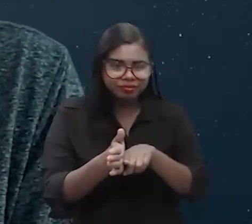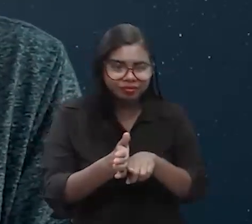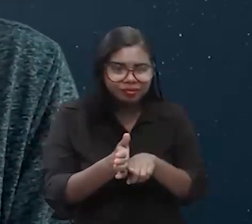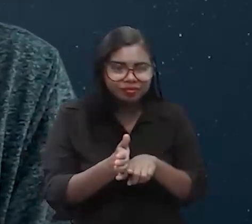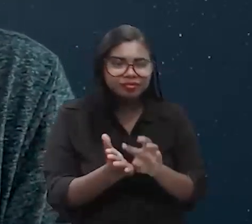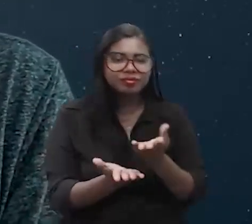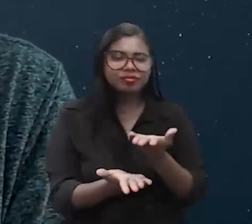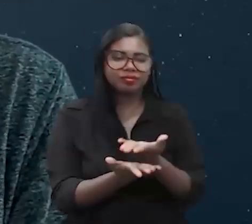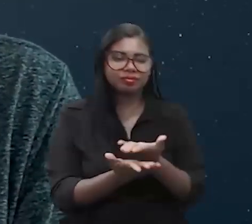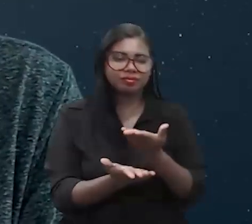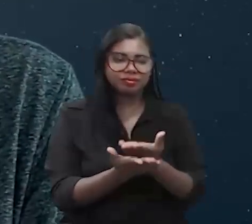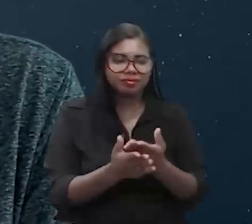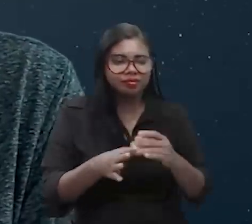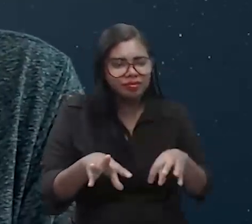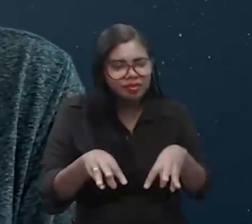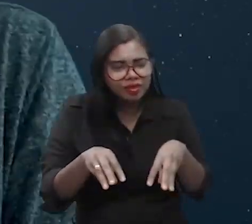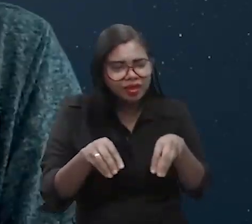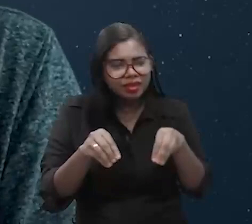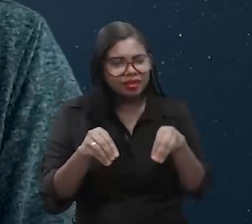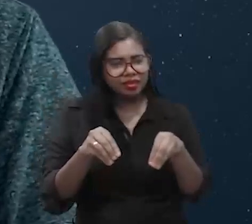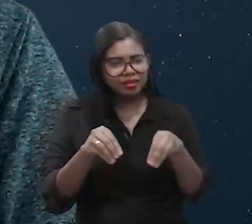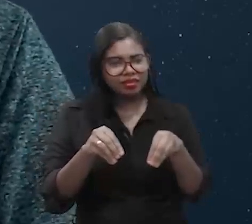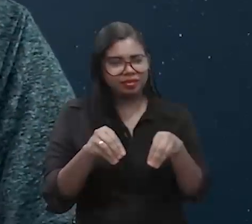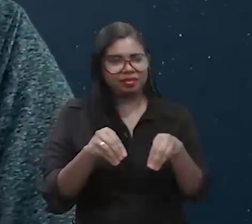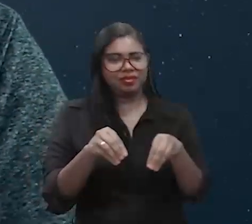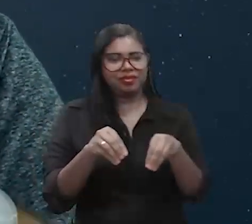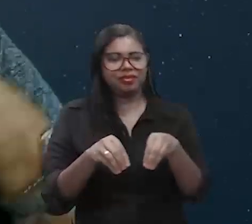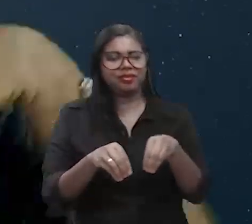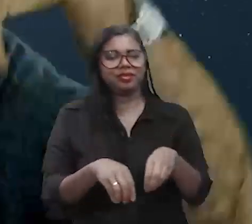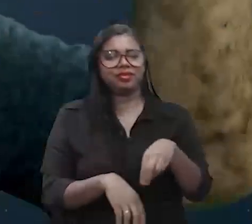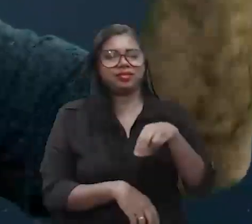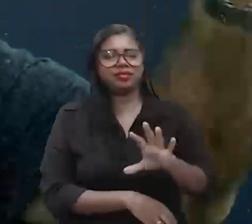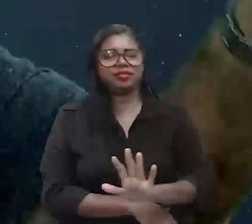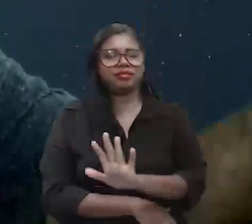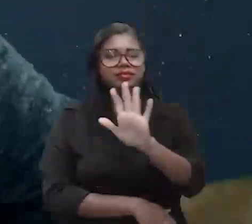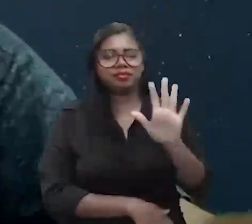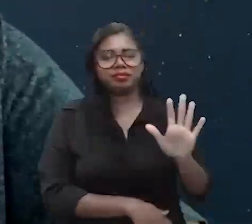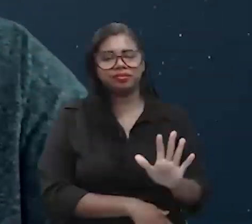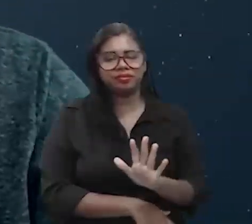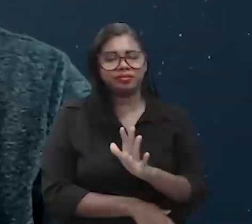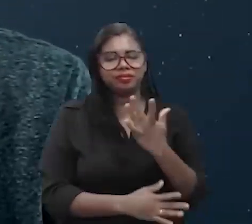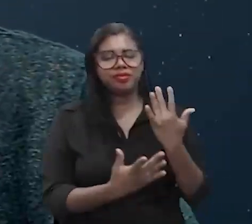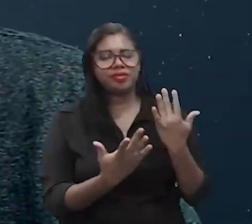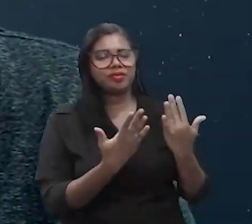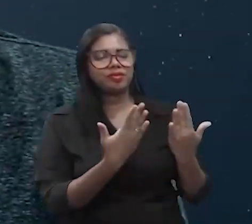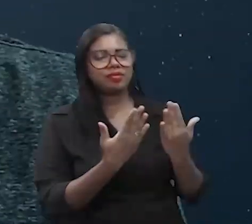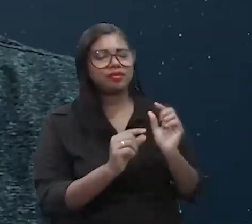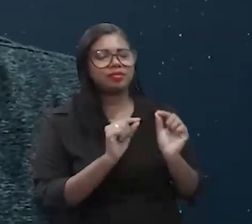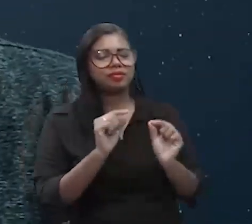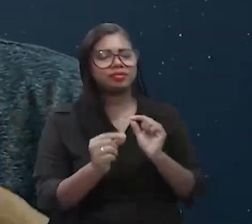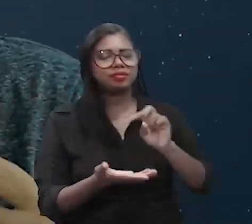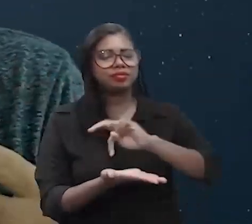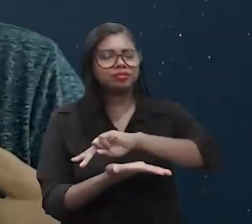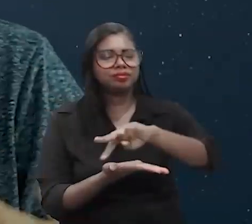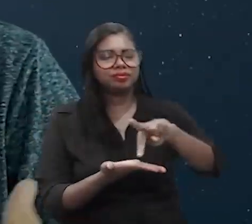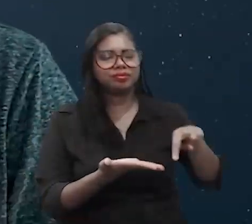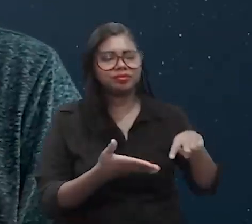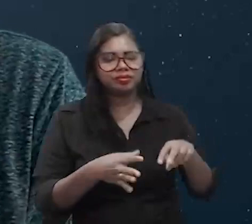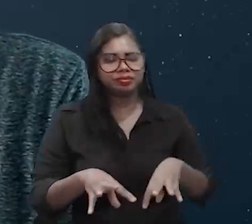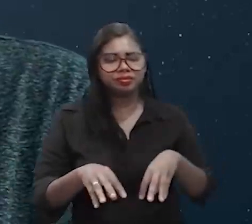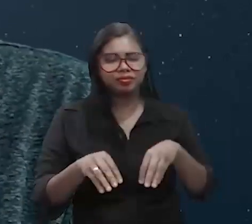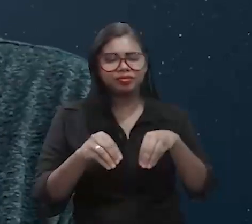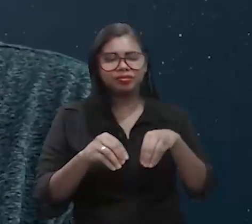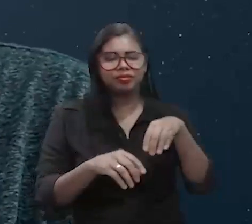terra nordestina, né? E aí ele aproveita e faz comparações com as terras do sul, com as terras do norte,